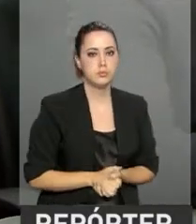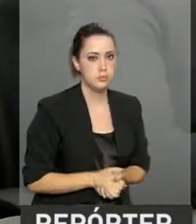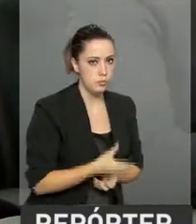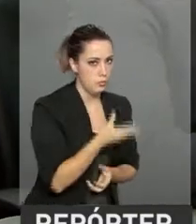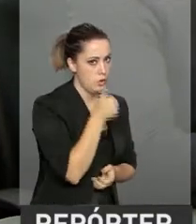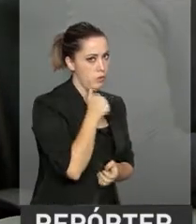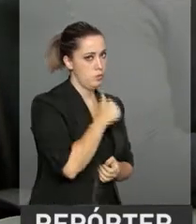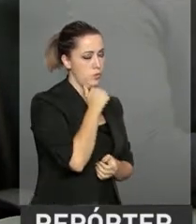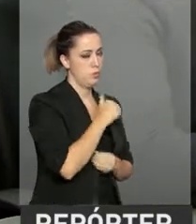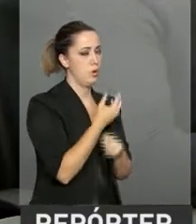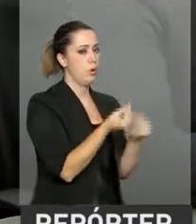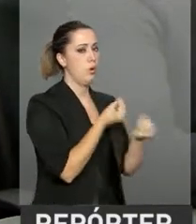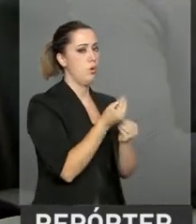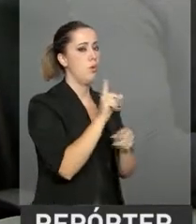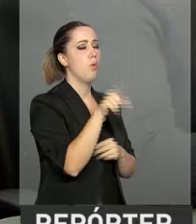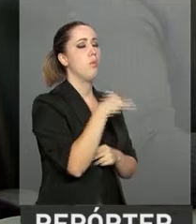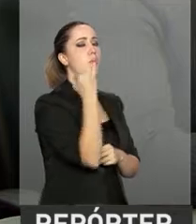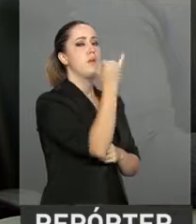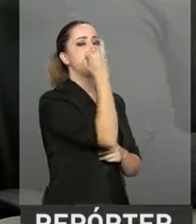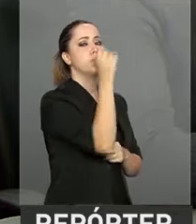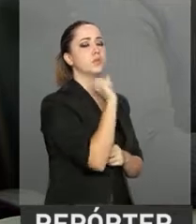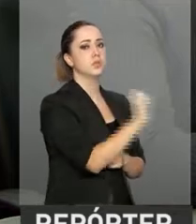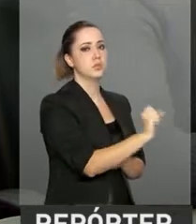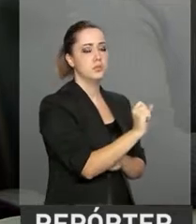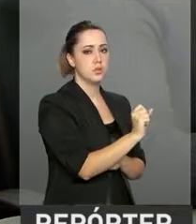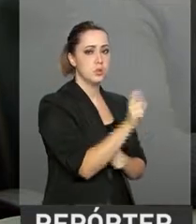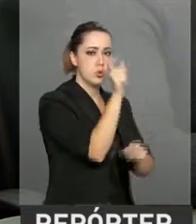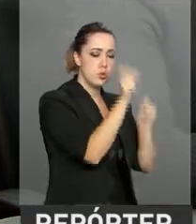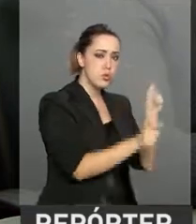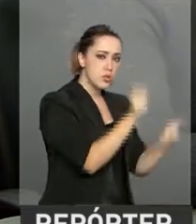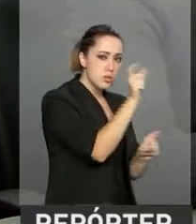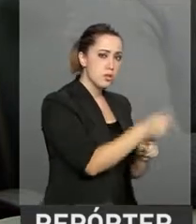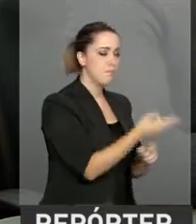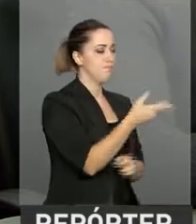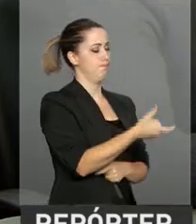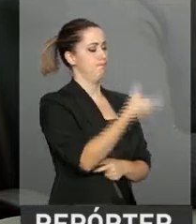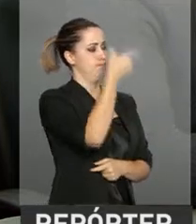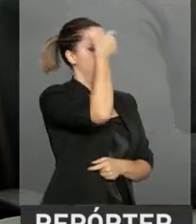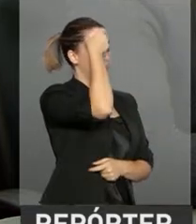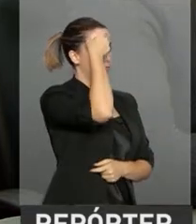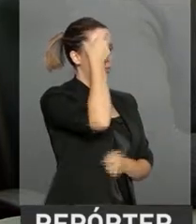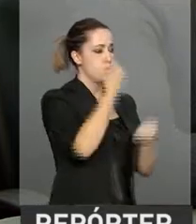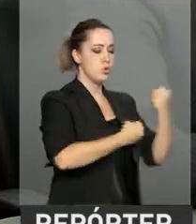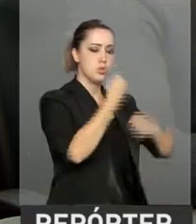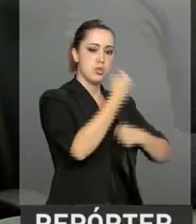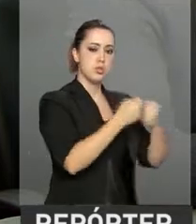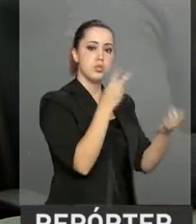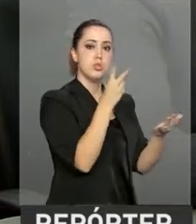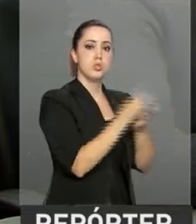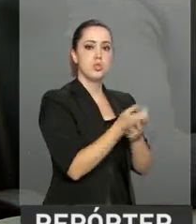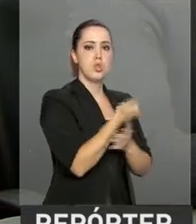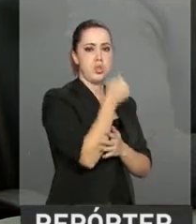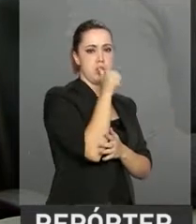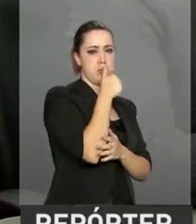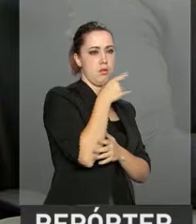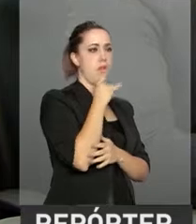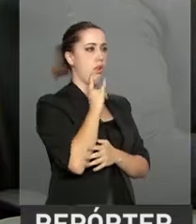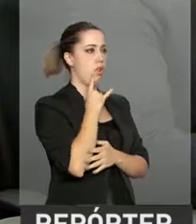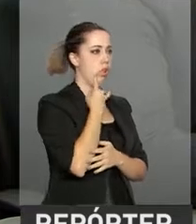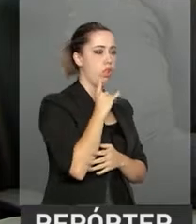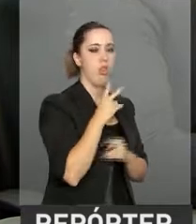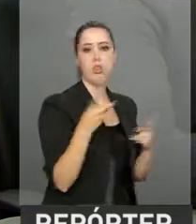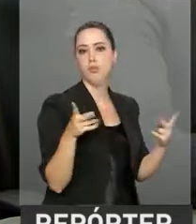senhor falasse o quanto é importante que o motorista se conscientize de que direção e álcool não